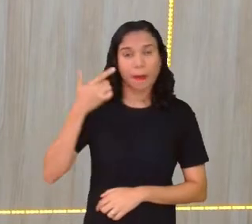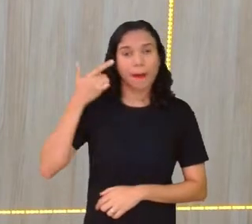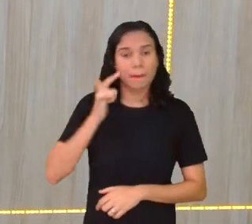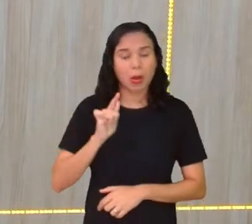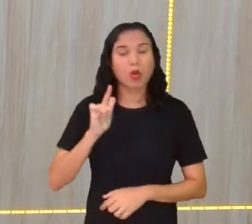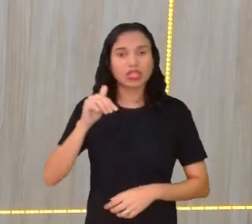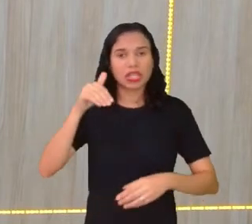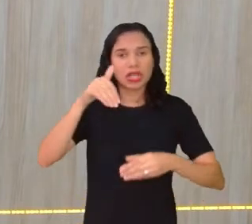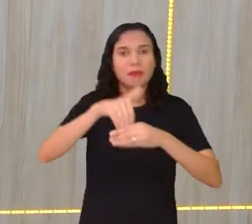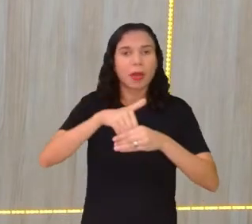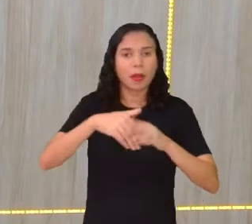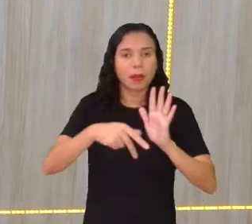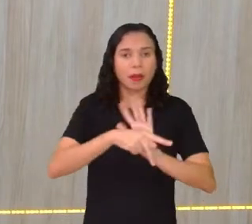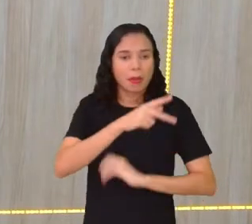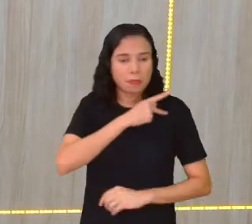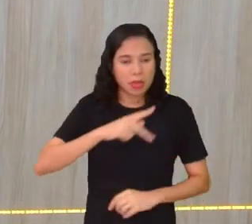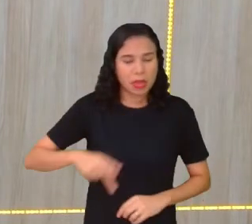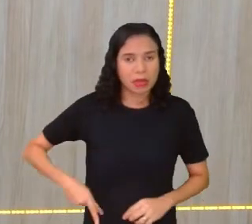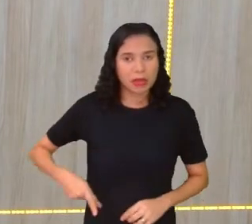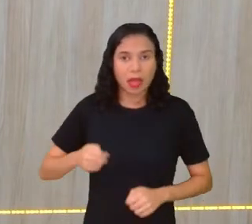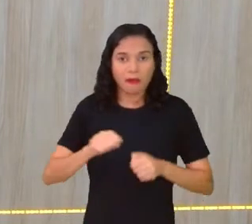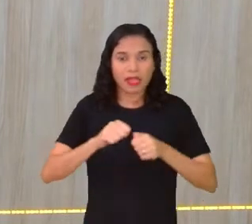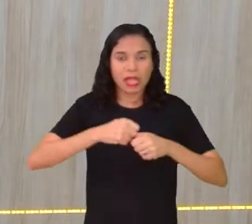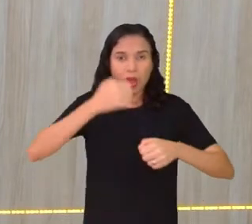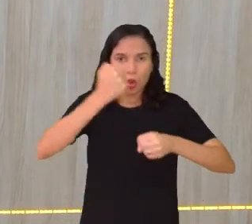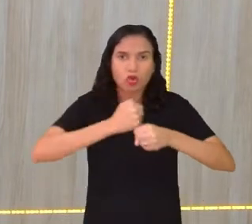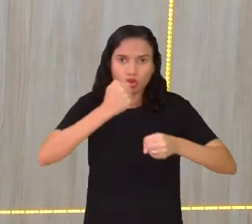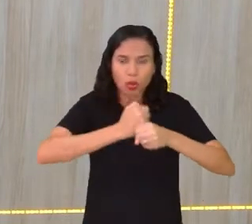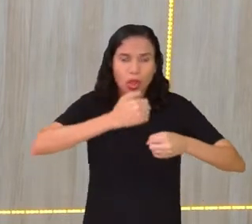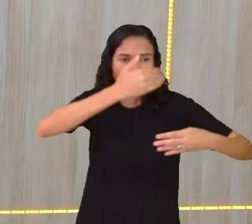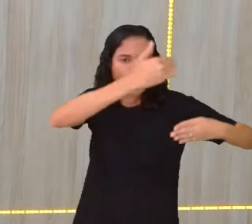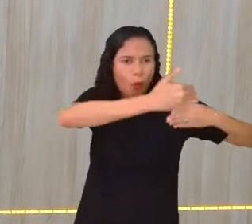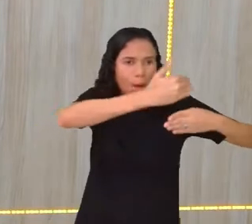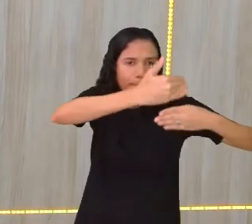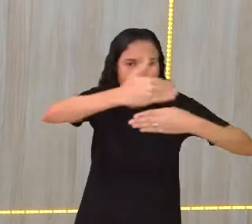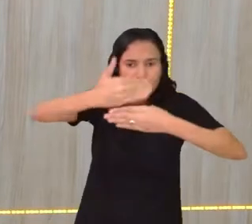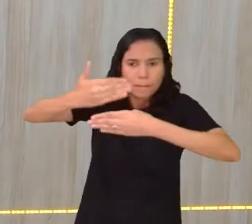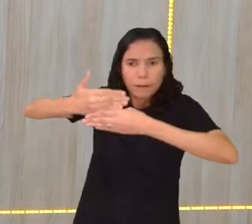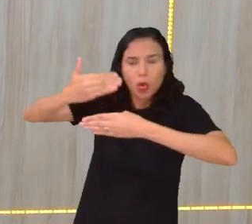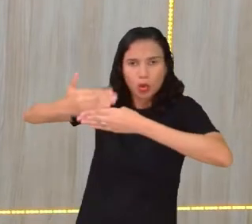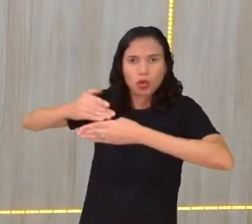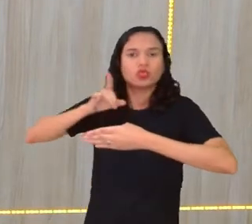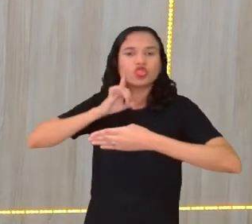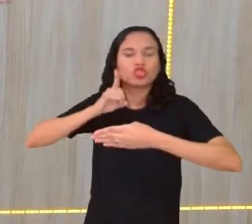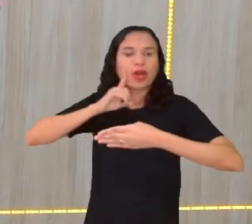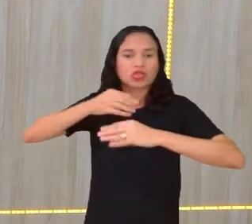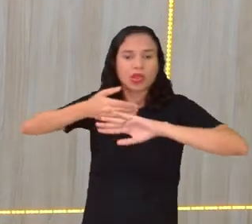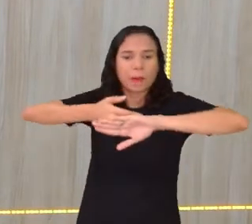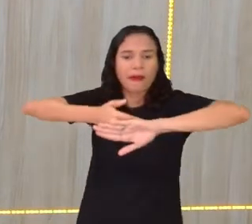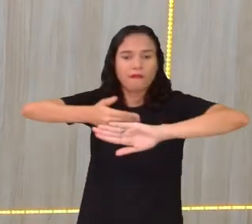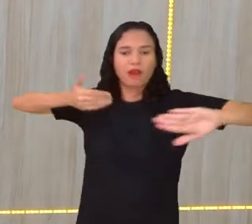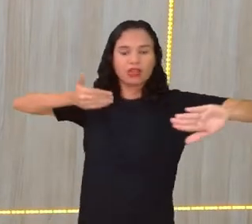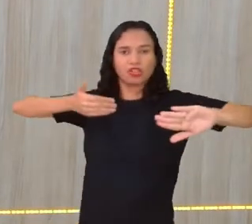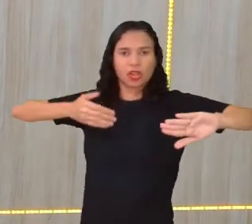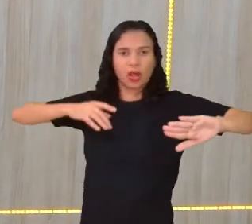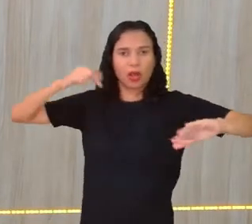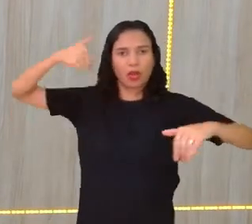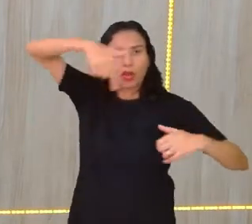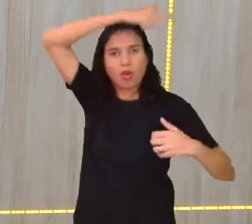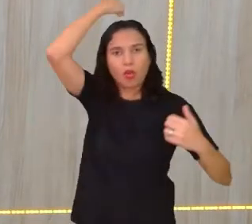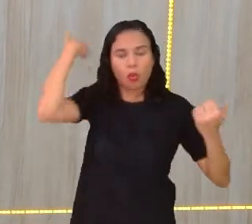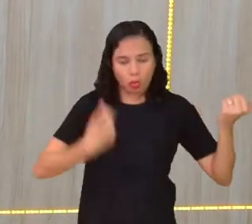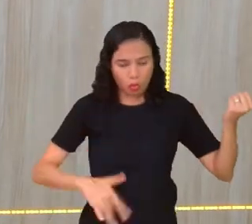quando se candidatou à eleição era construir um muro, certo, na fronteira dos Estados Unidos com o México para impedir a entrada